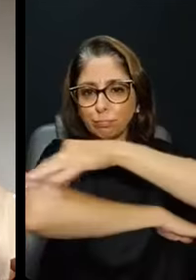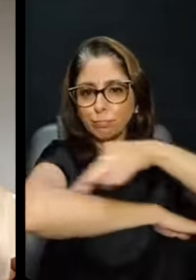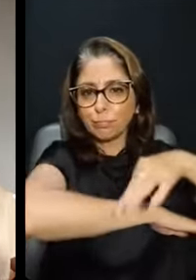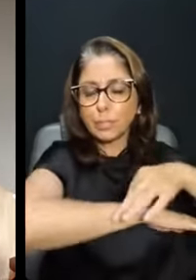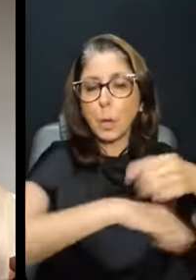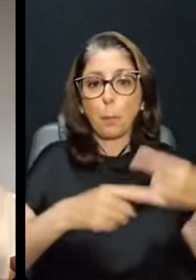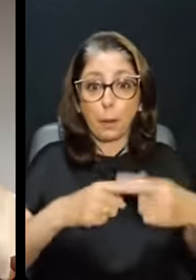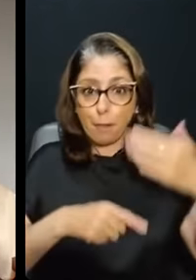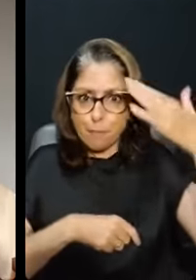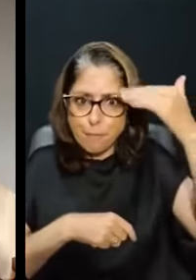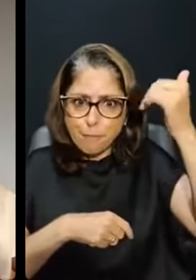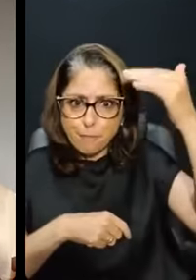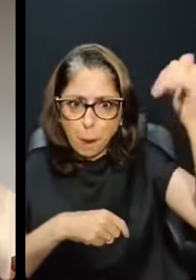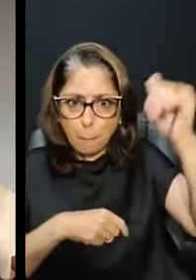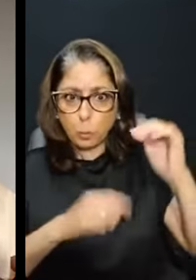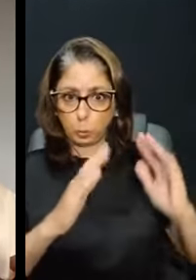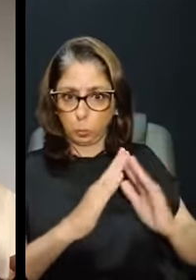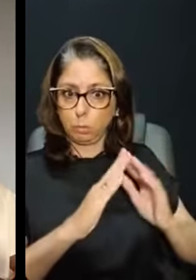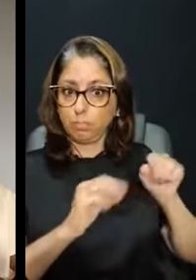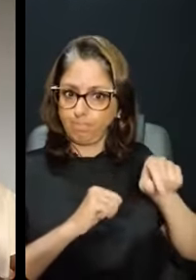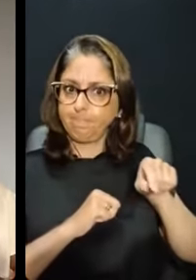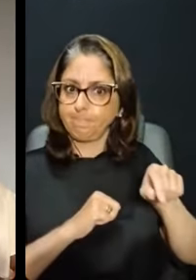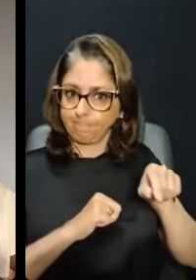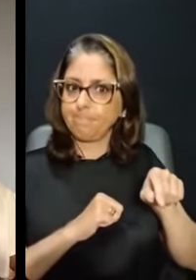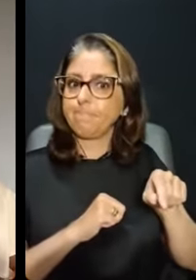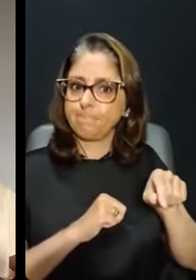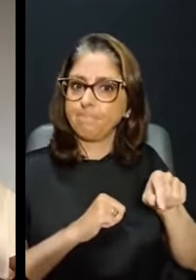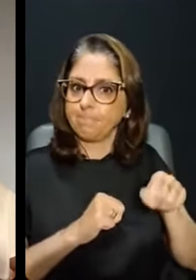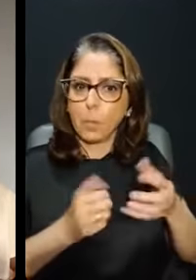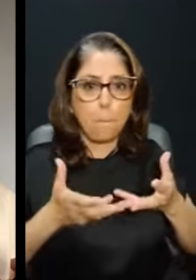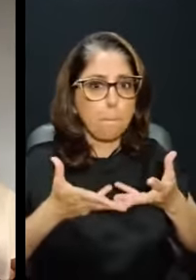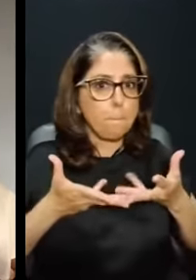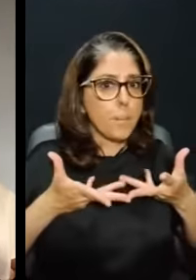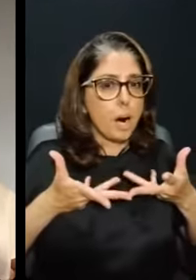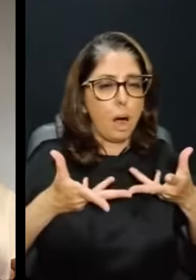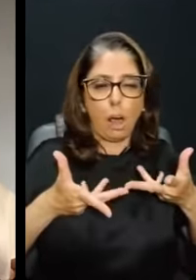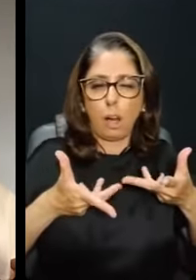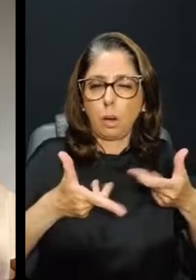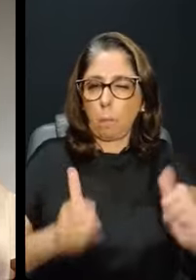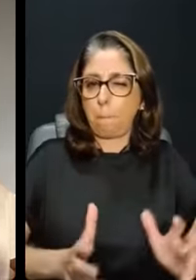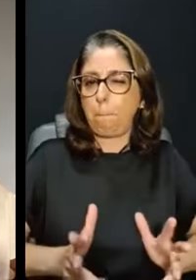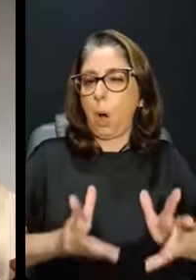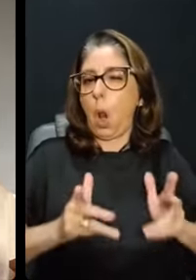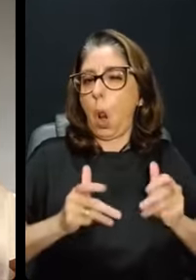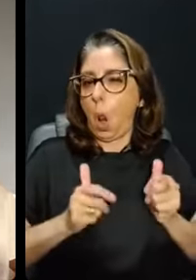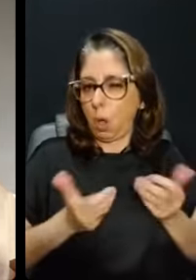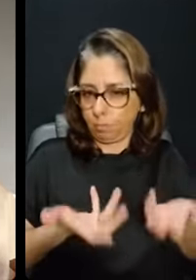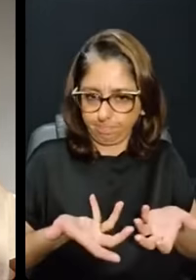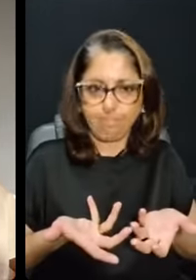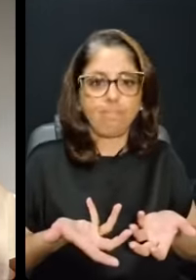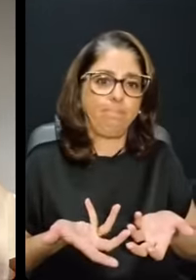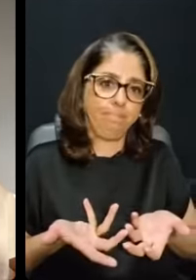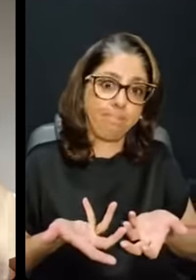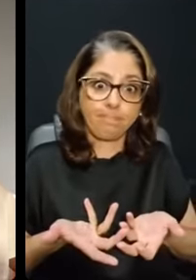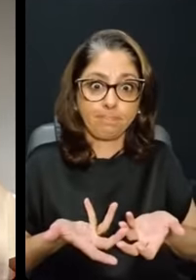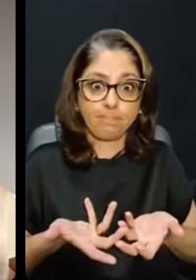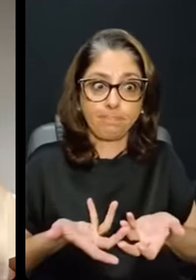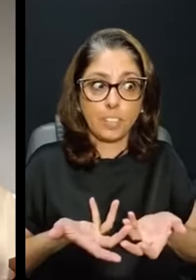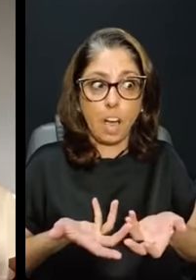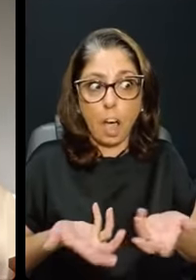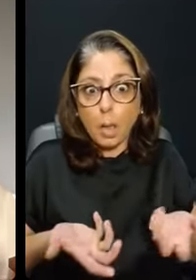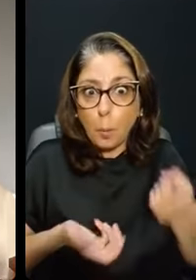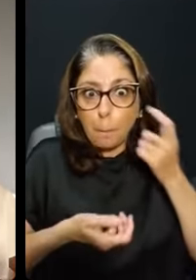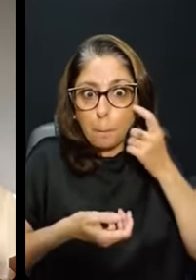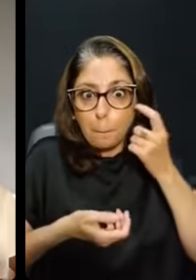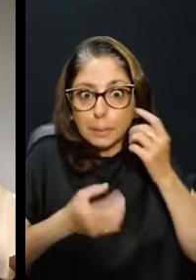artistas, casas assim maravilhosas, e era fantástico ver aquilo saindo do papel e se tornando